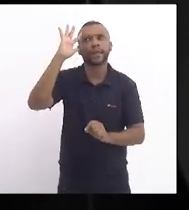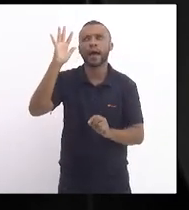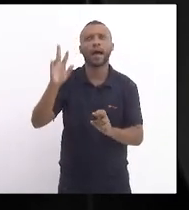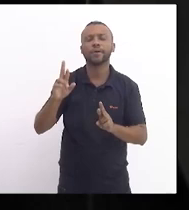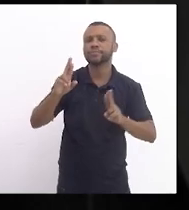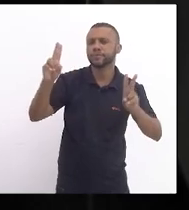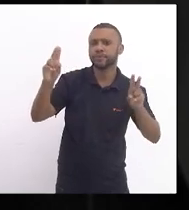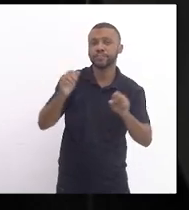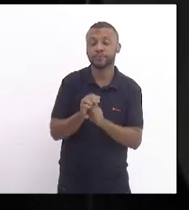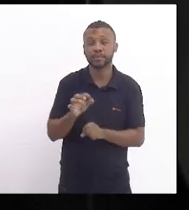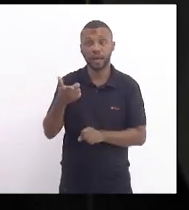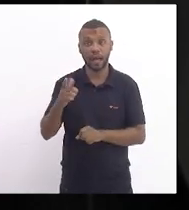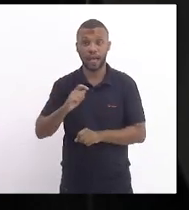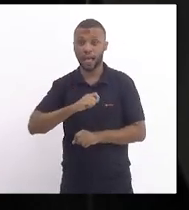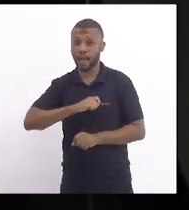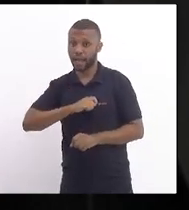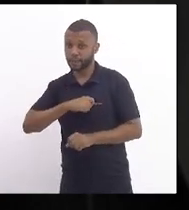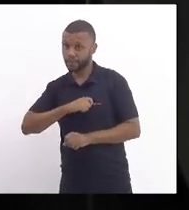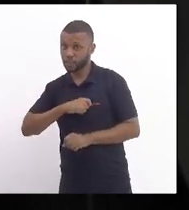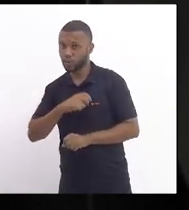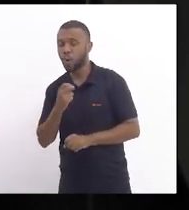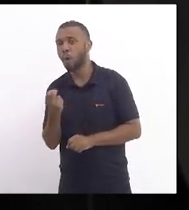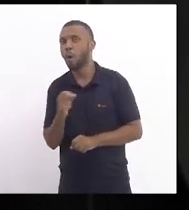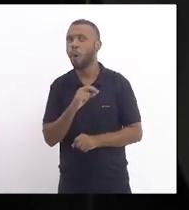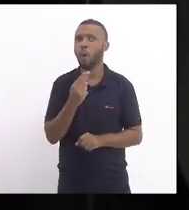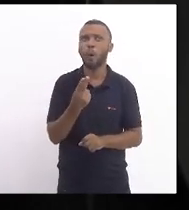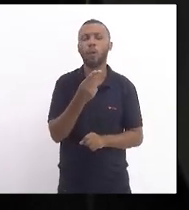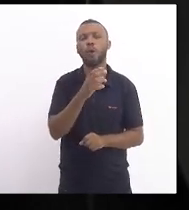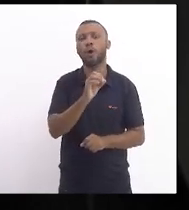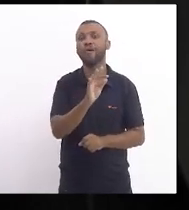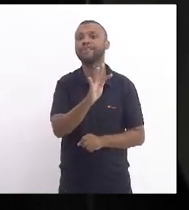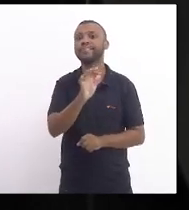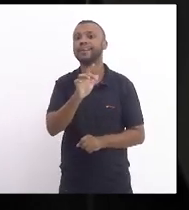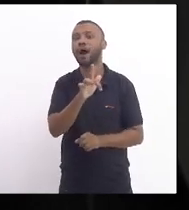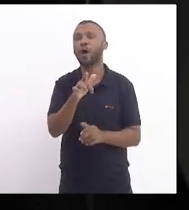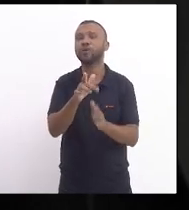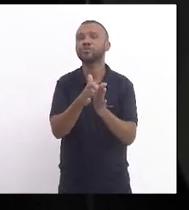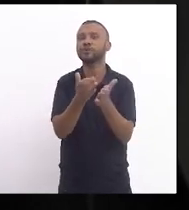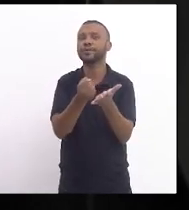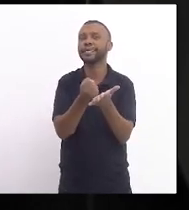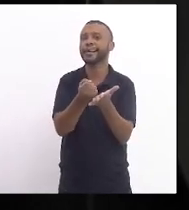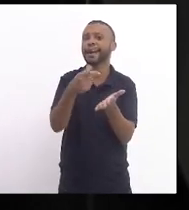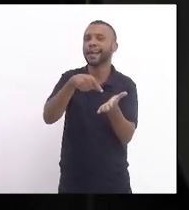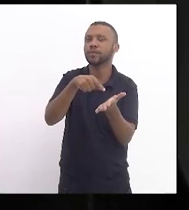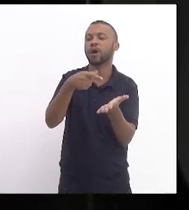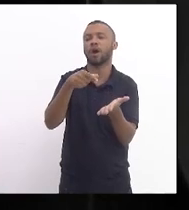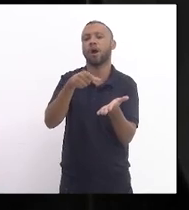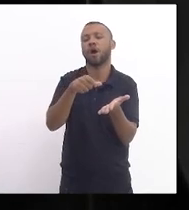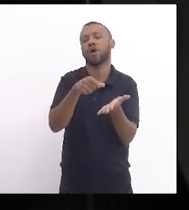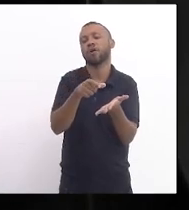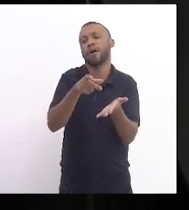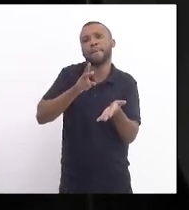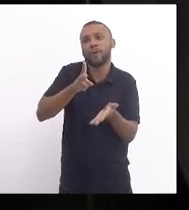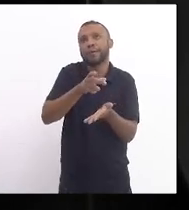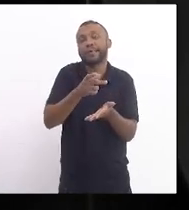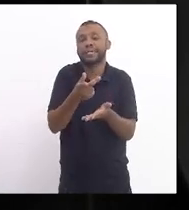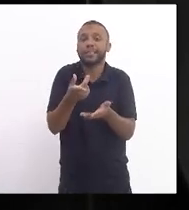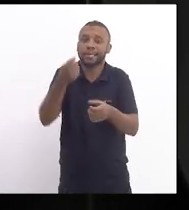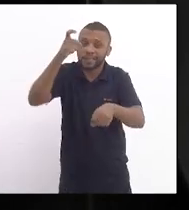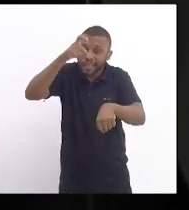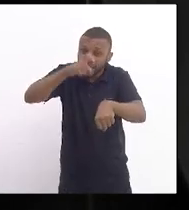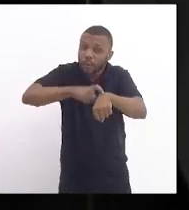entre ser inspetor e ser oficial de cartório e mesmo que não se possa dar efetividade nesse